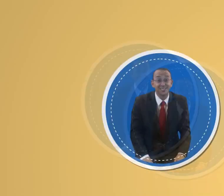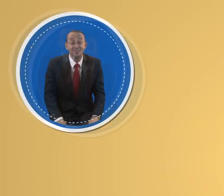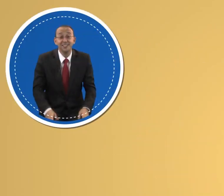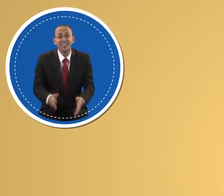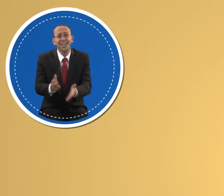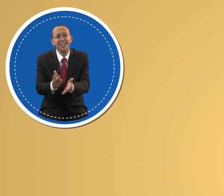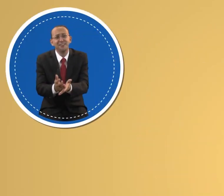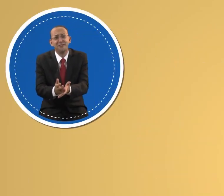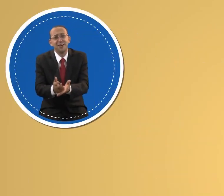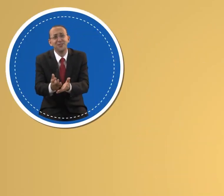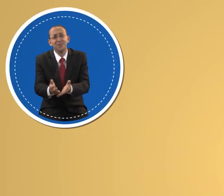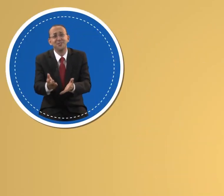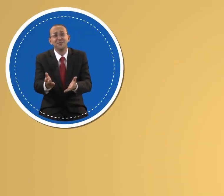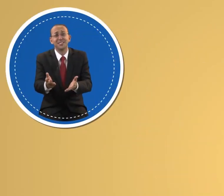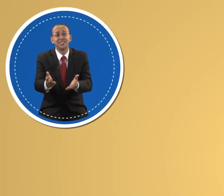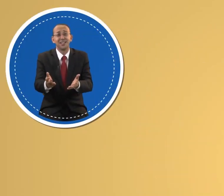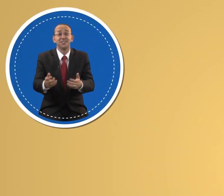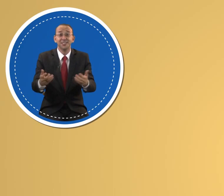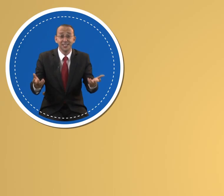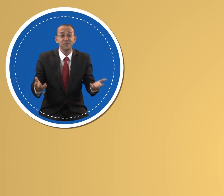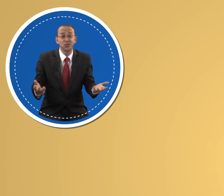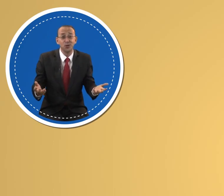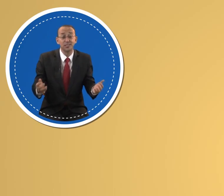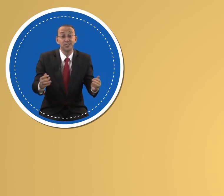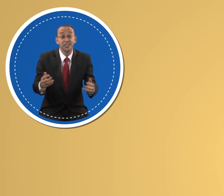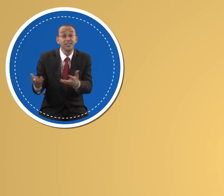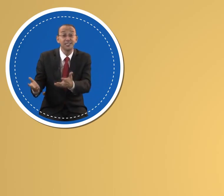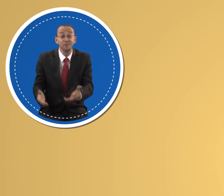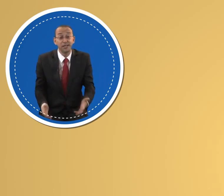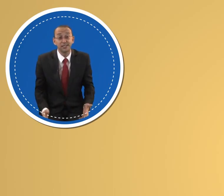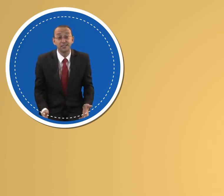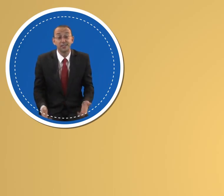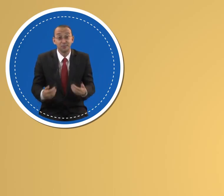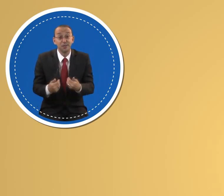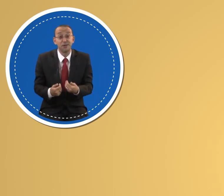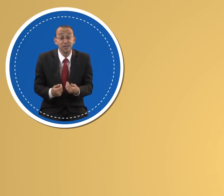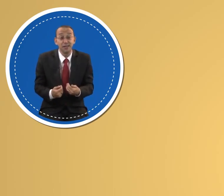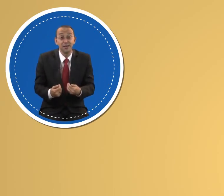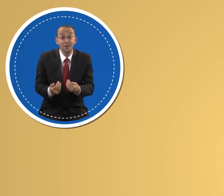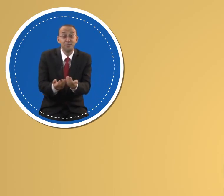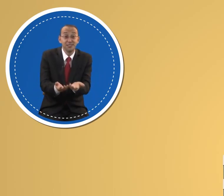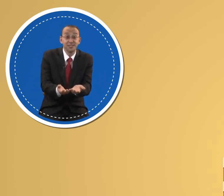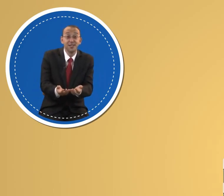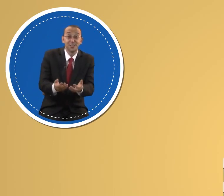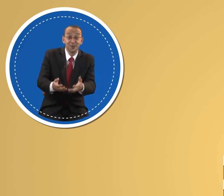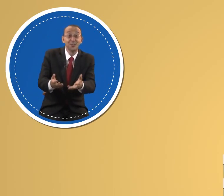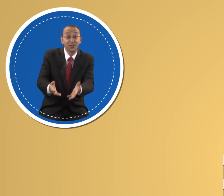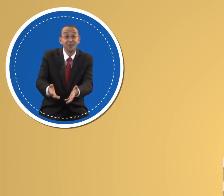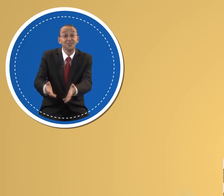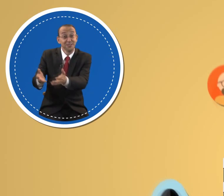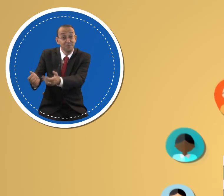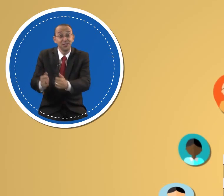motivação é elevar o nível de felicidade das pessoas e das empresas Porque para mim empresas